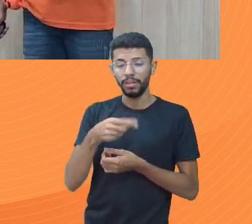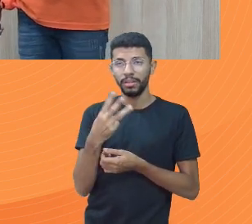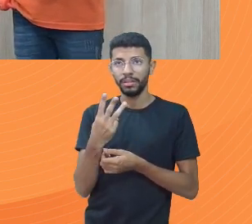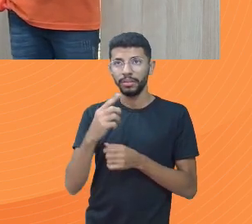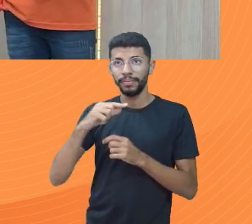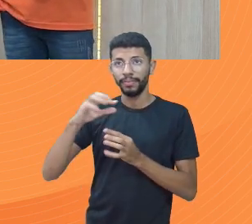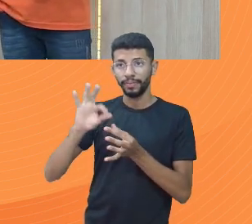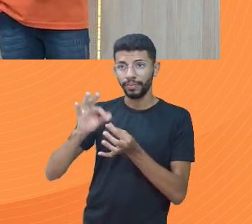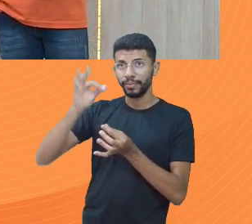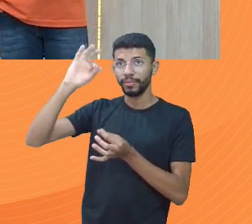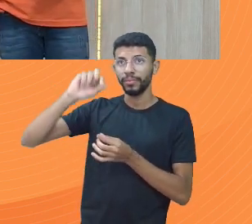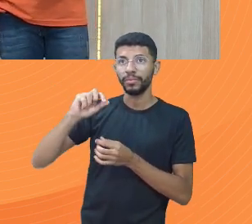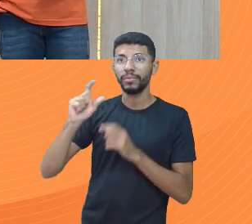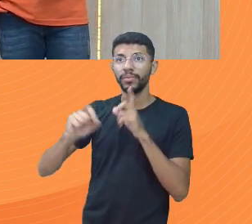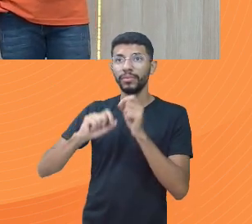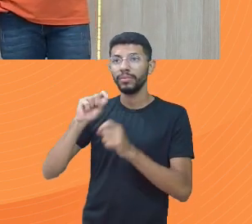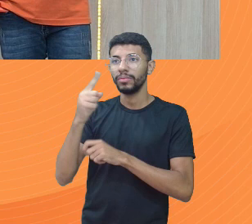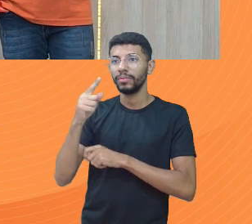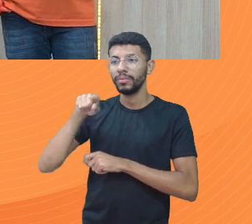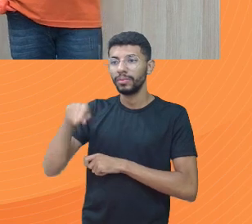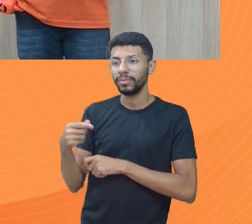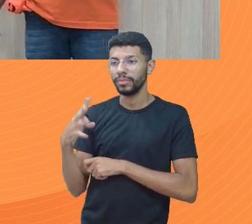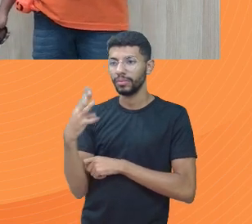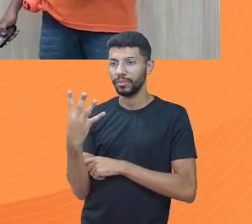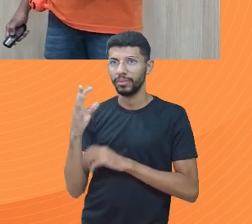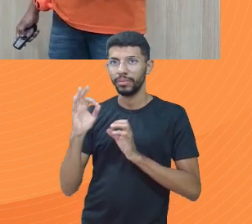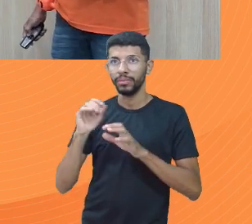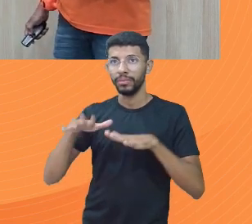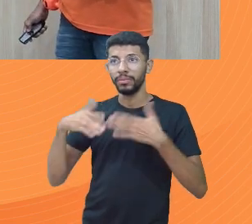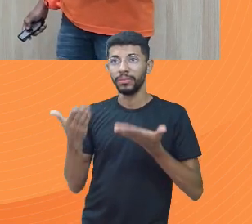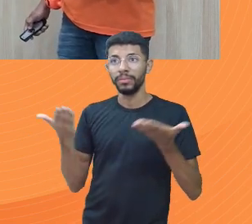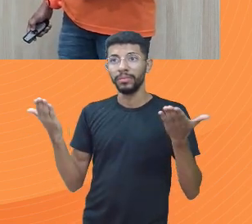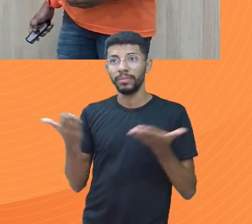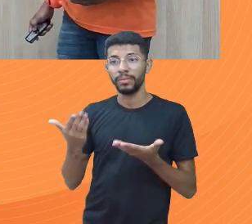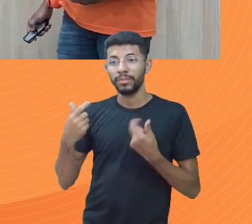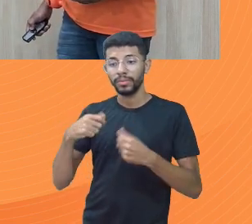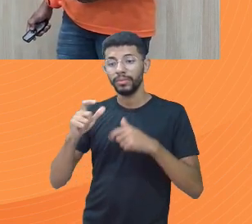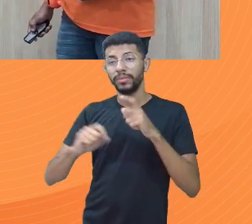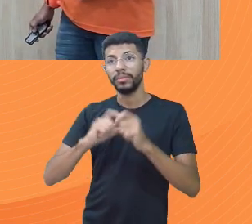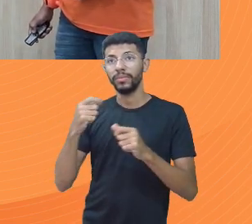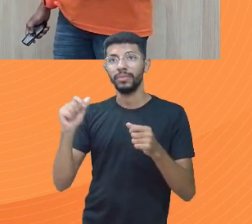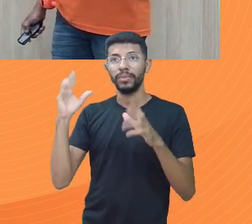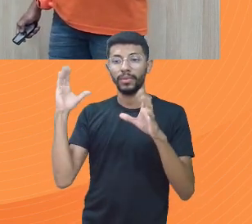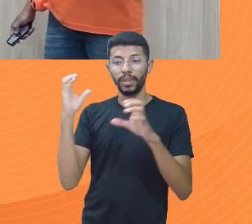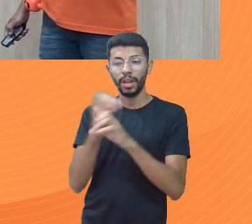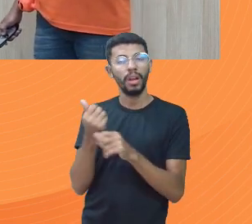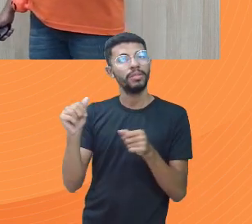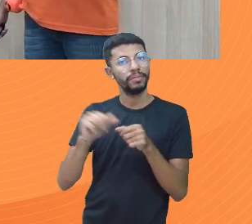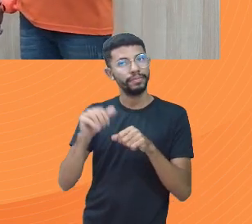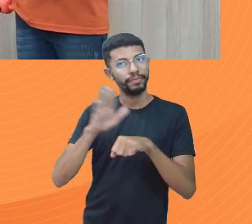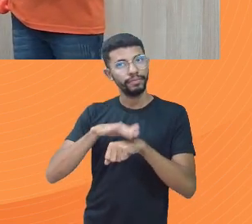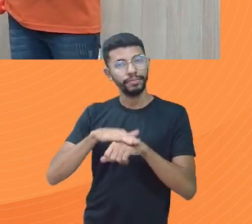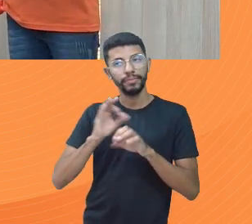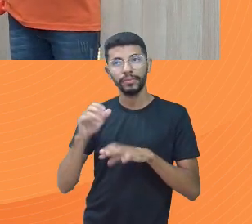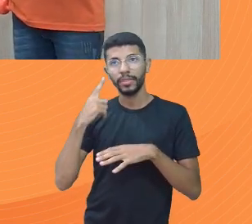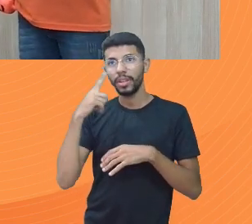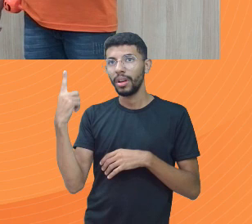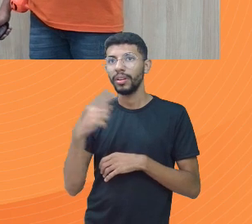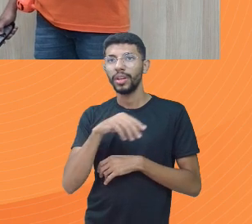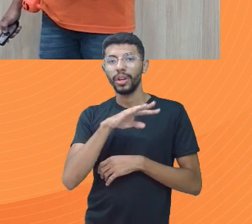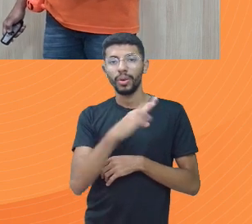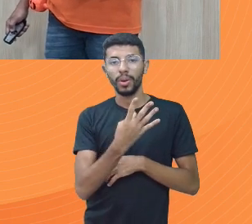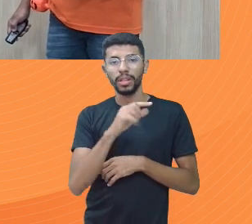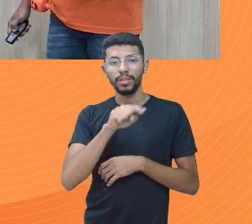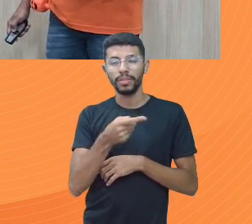altura é 1,4. Então, agora a gente precisa fazer esse cálculo. A gente precisa fazer 4,3